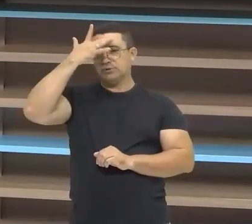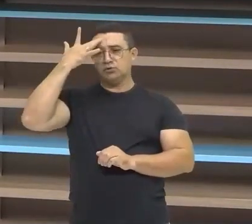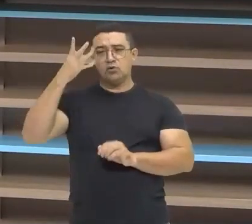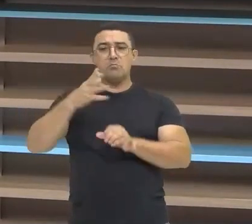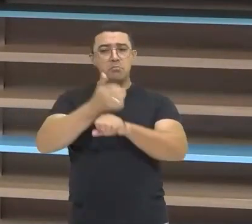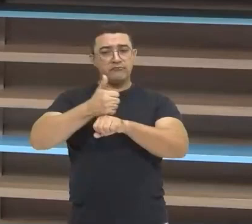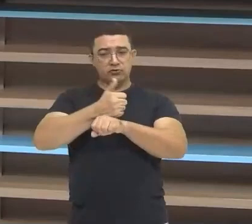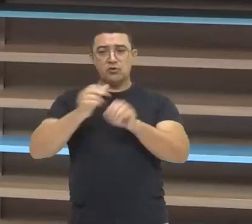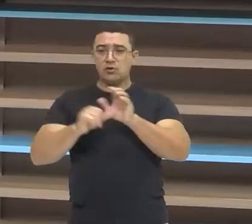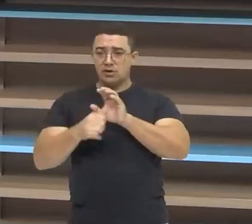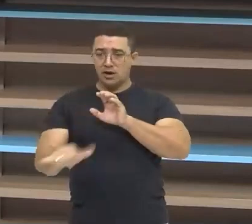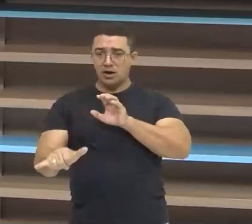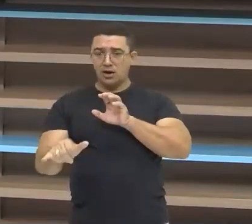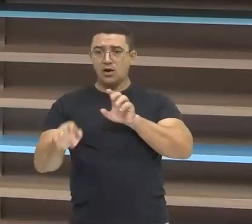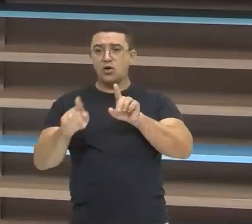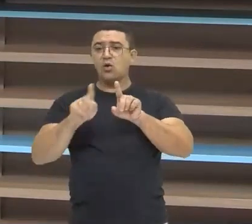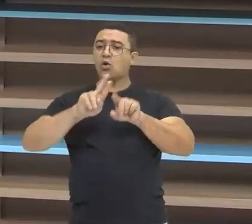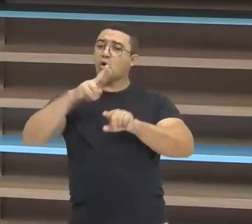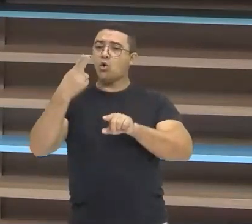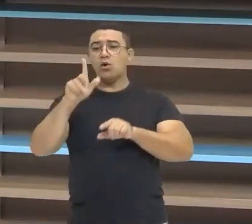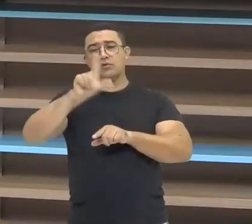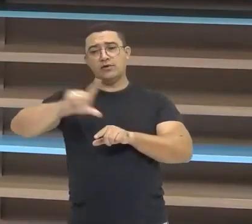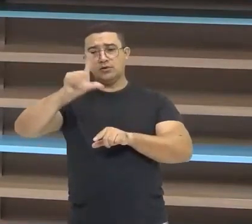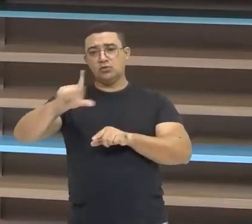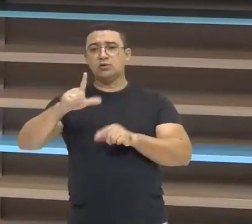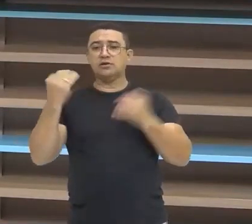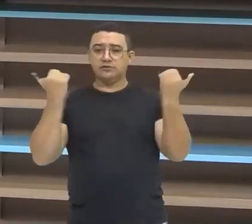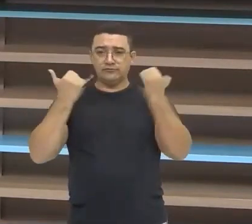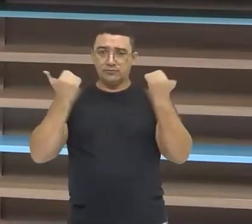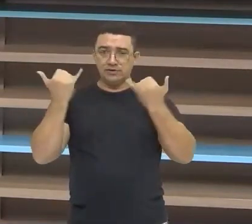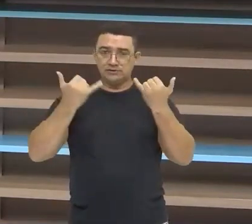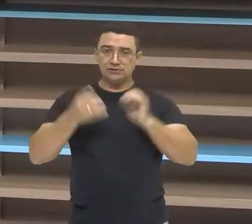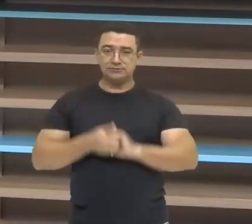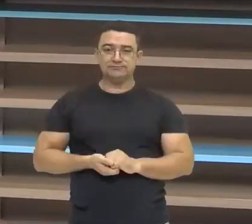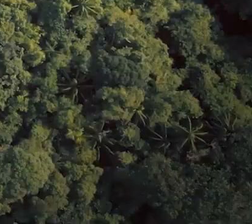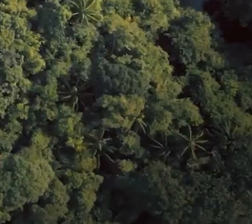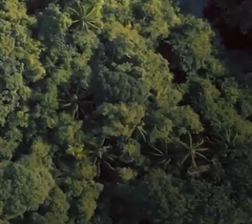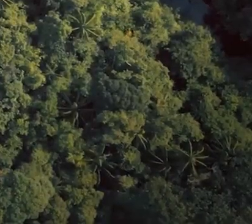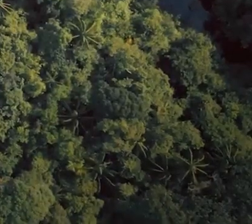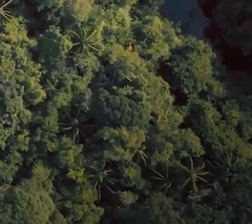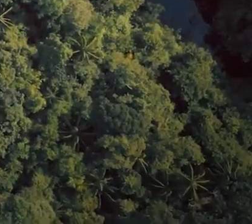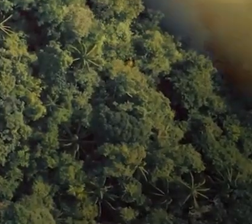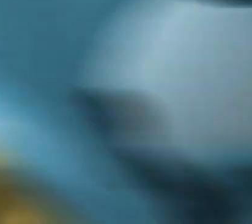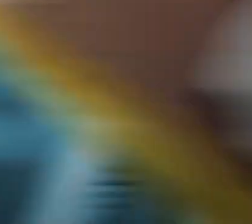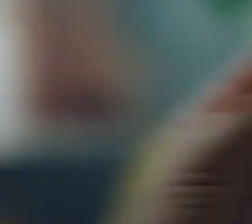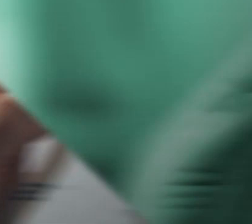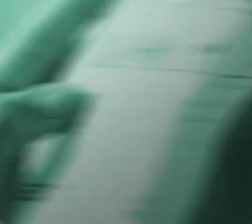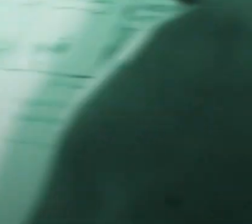dos cronistas ou da literatura de informação. Então você tem esses três nomes.